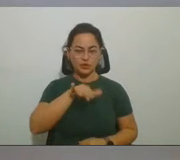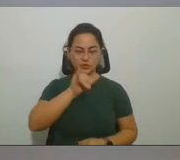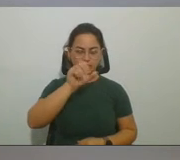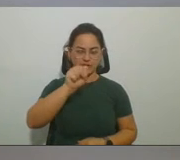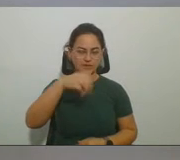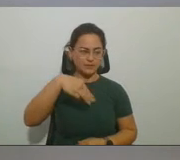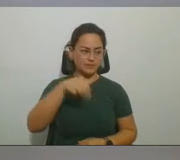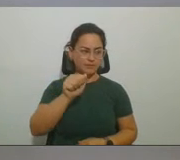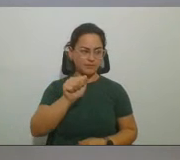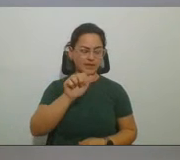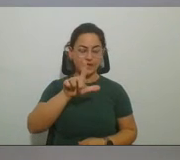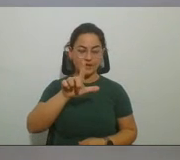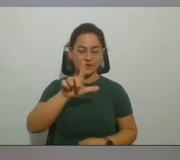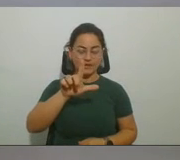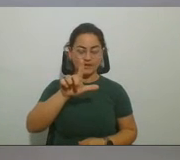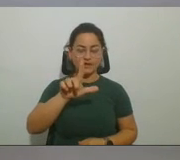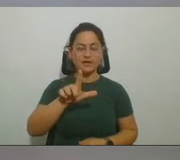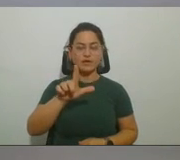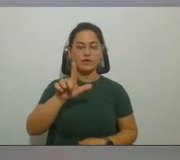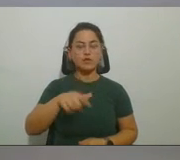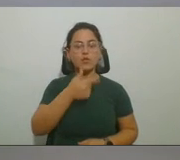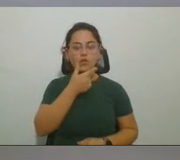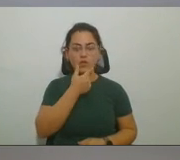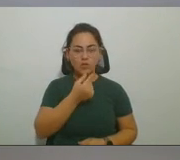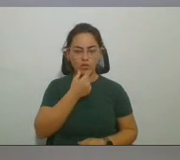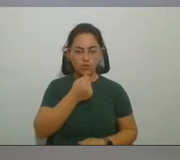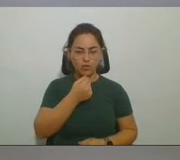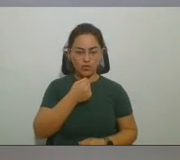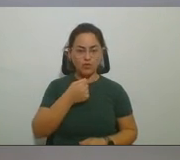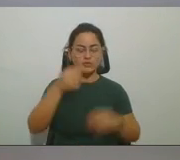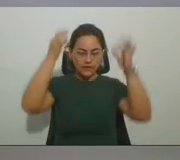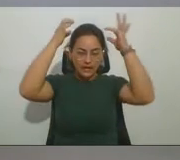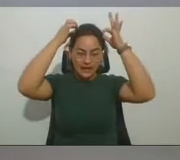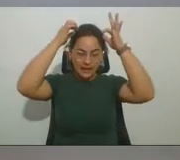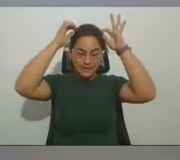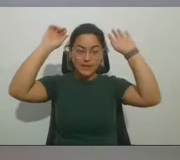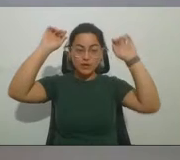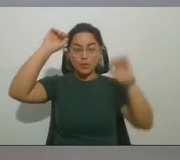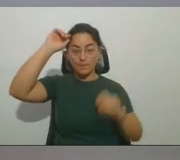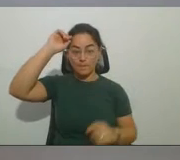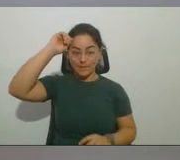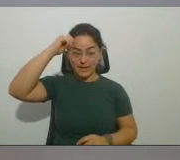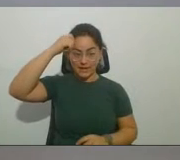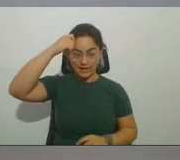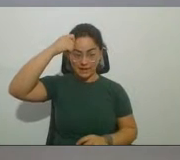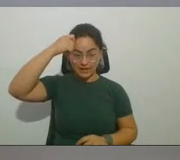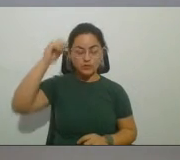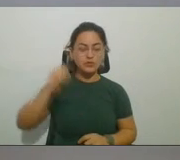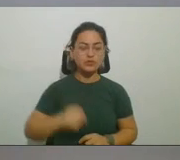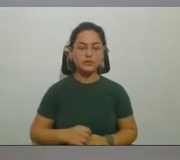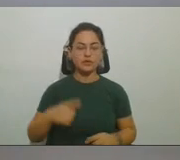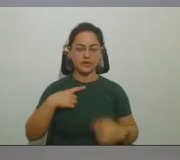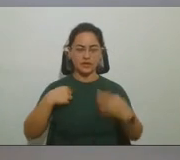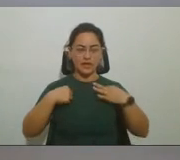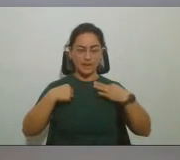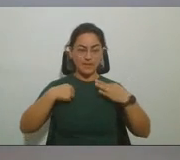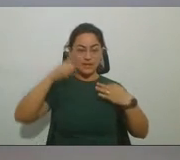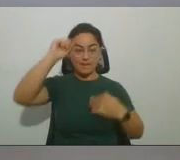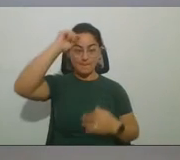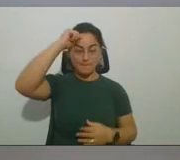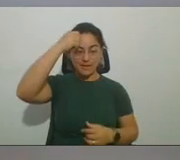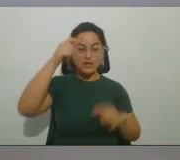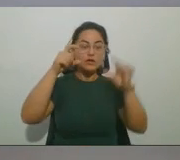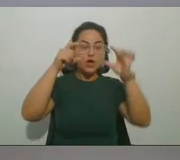Gonçalves Alves, sou um homem, tenho cabelos escuros, uso uma camisa preta, estou